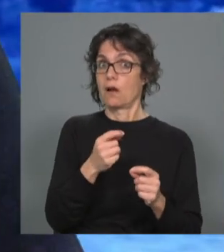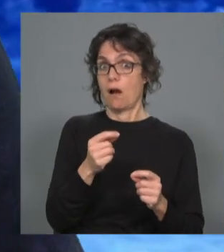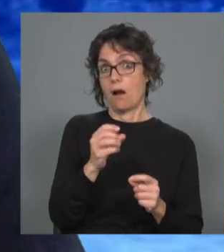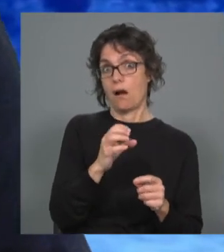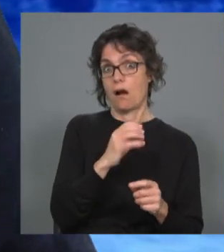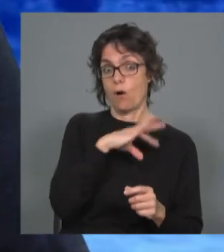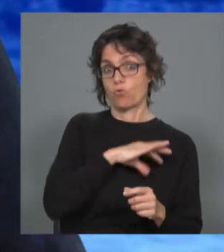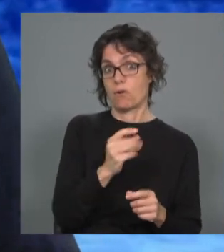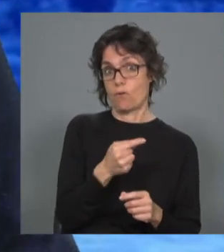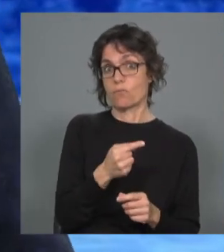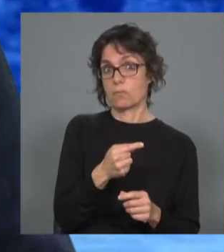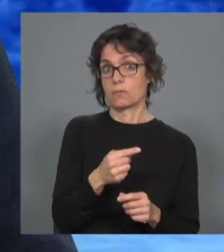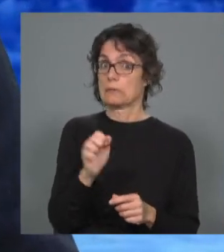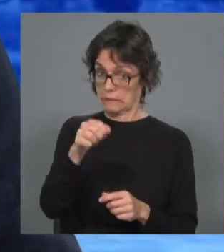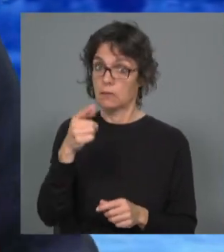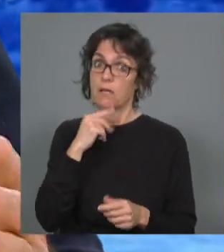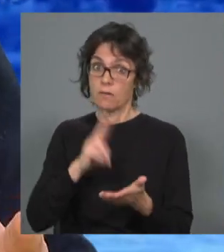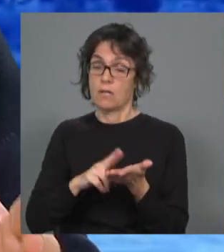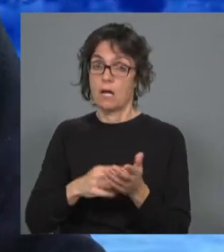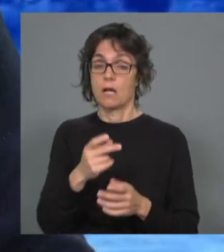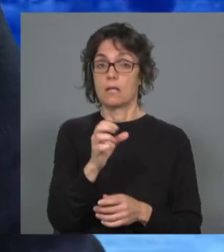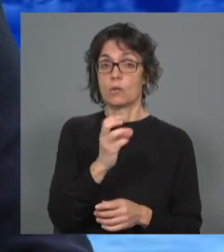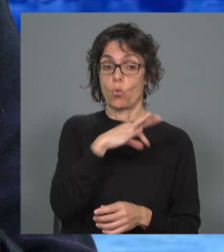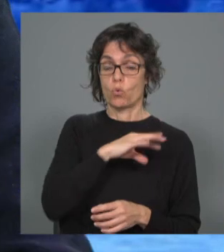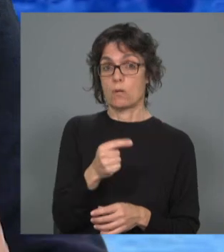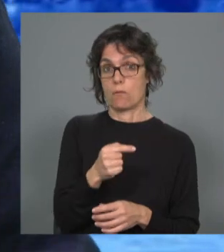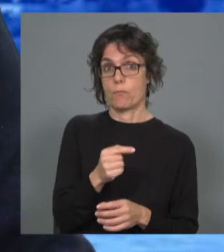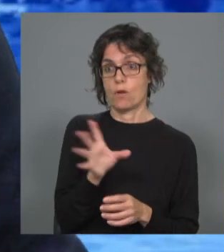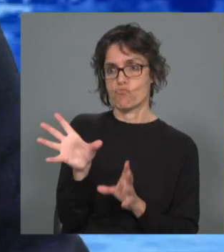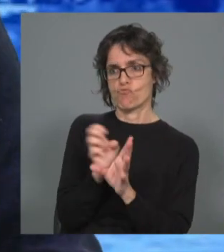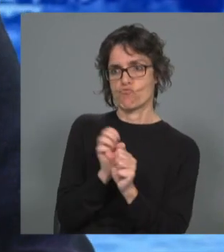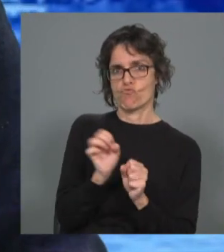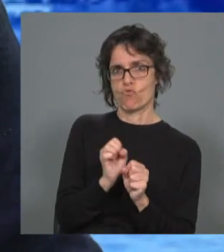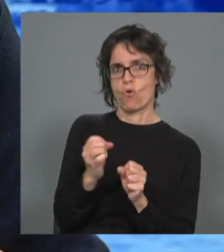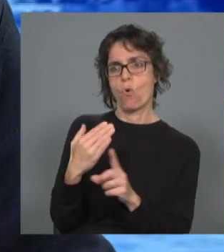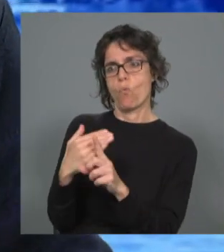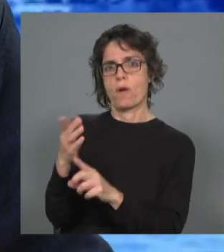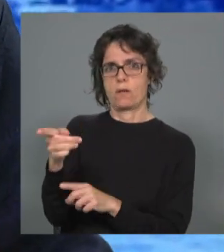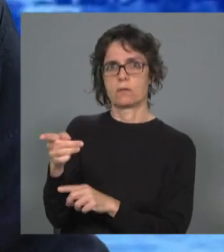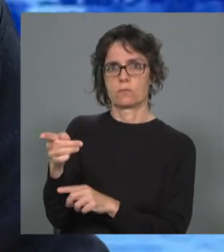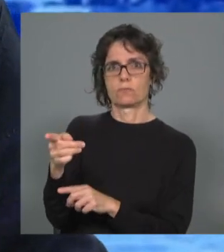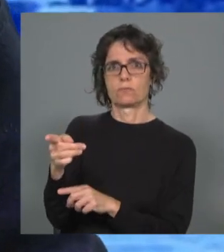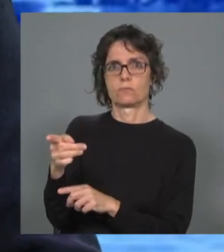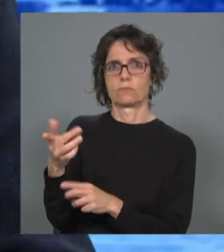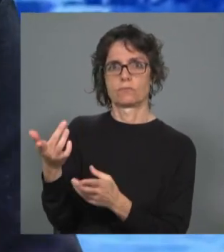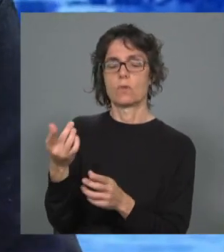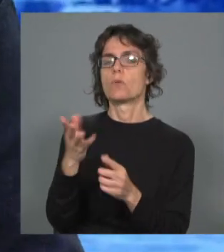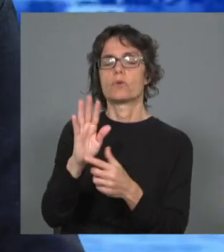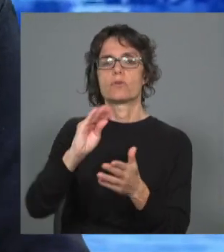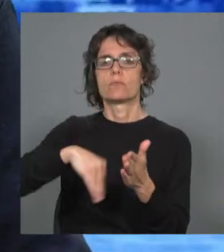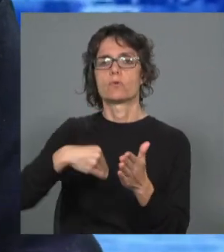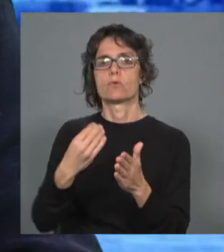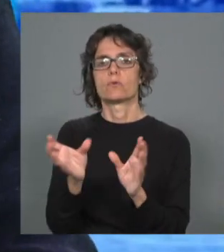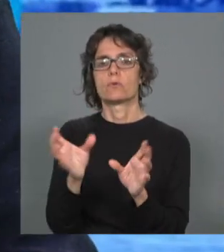assim, muitos dos salários médios que, num contrato de trabalho que tem, por exemplo, 10